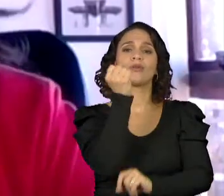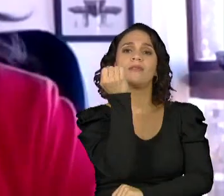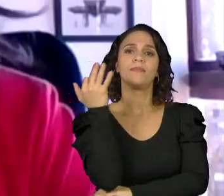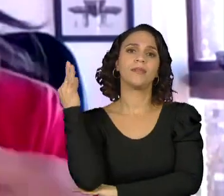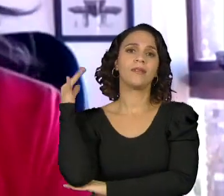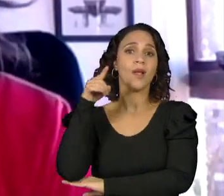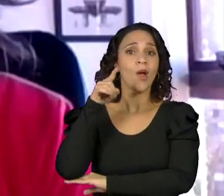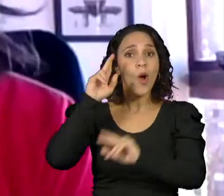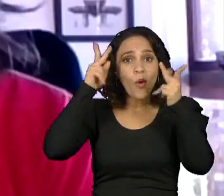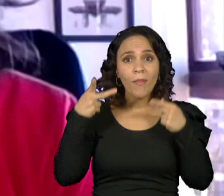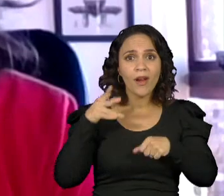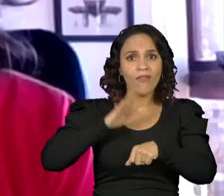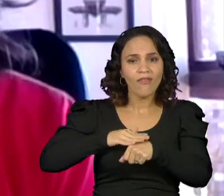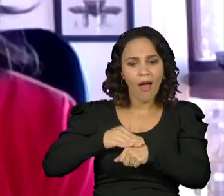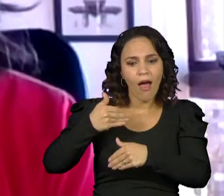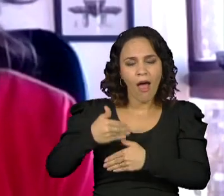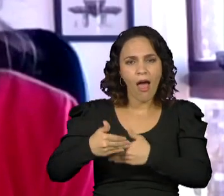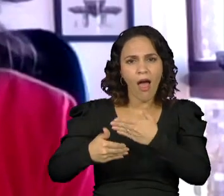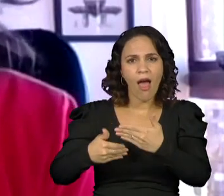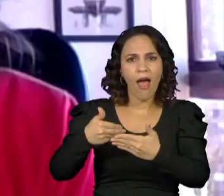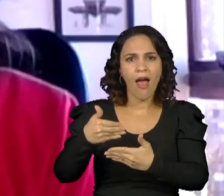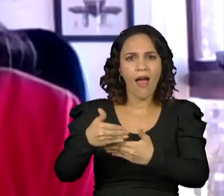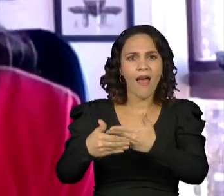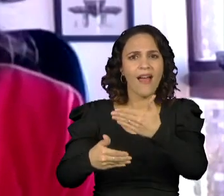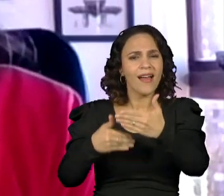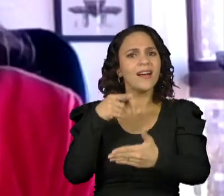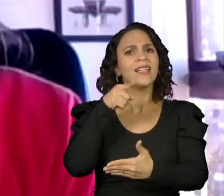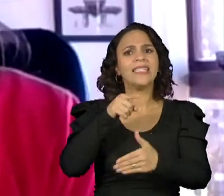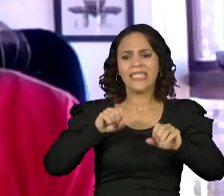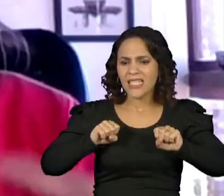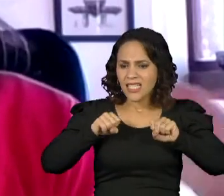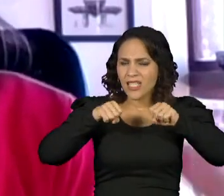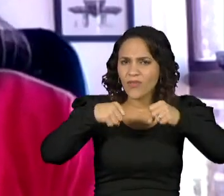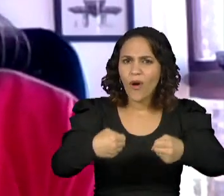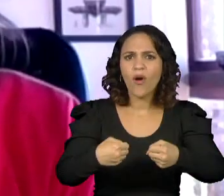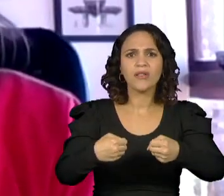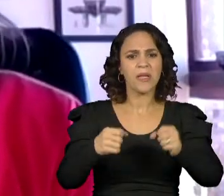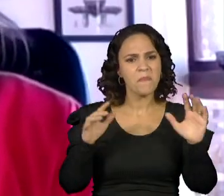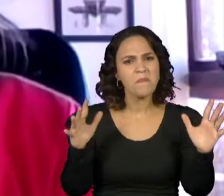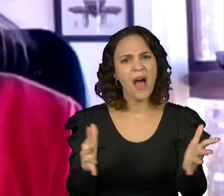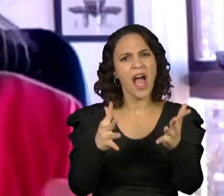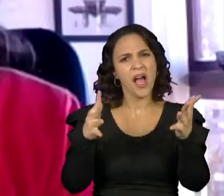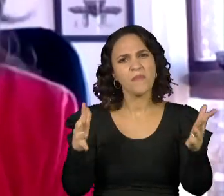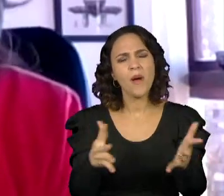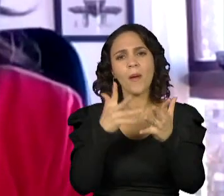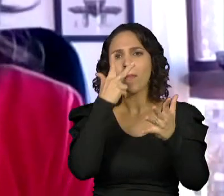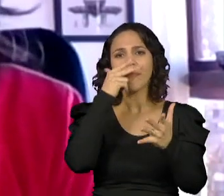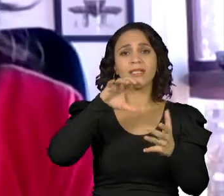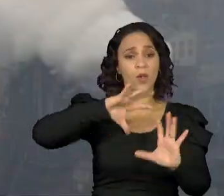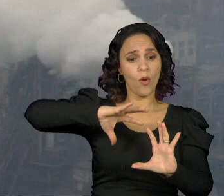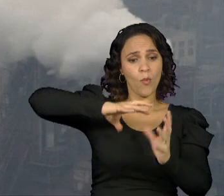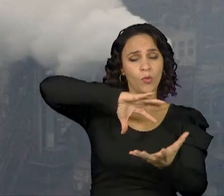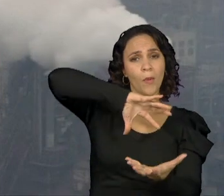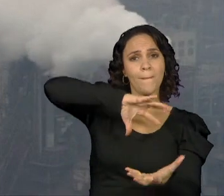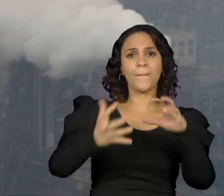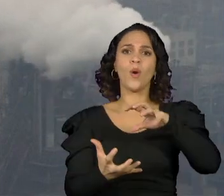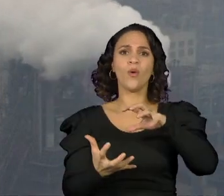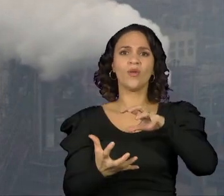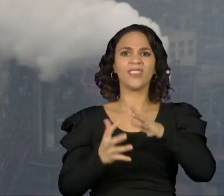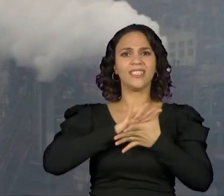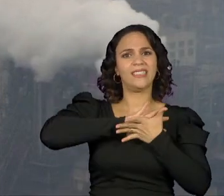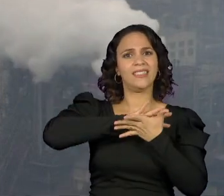ali configurando, produzindo. O humano está muito imbuído na desconfiguração do mundo, né? Na destruição. E só